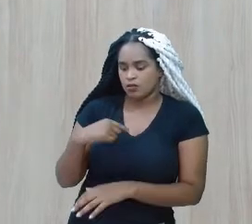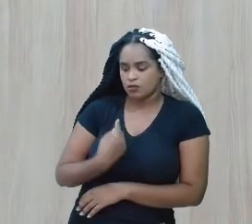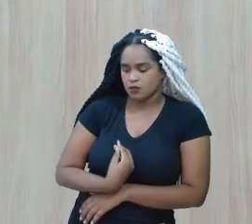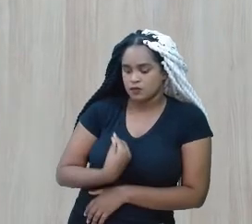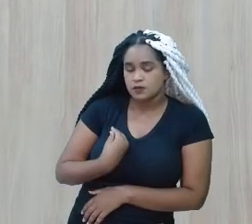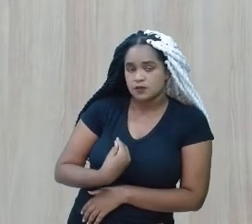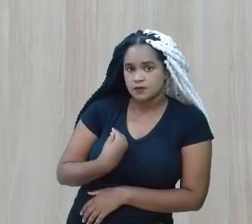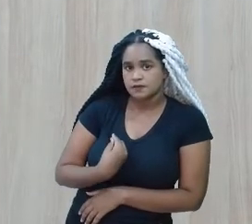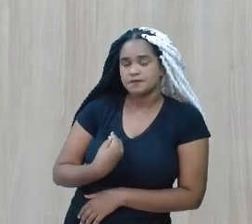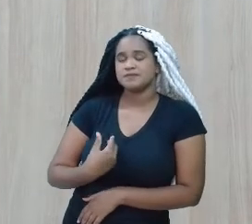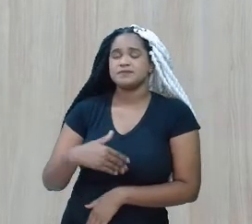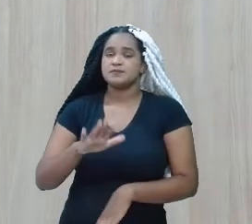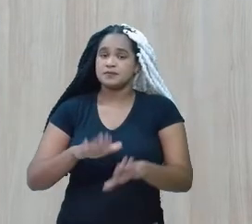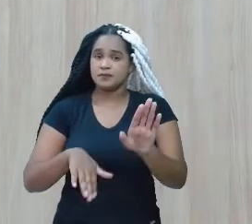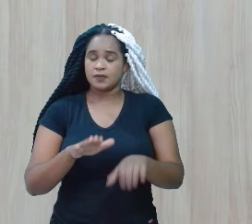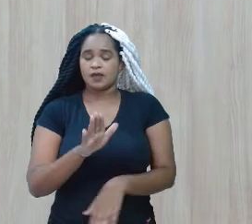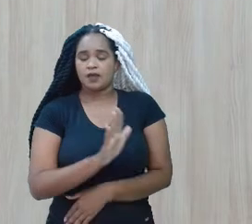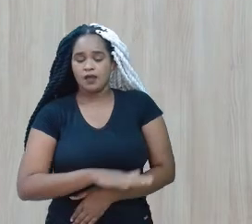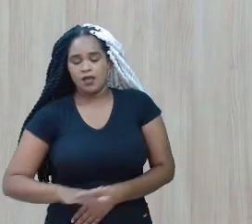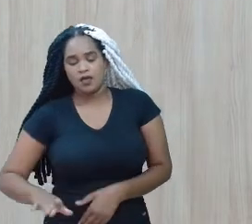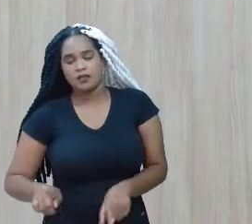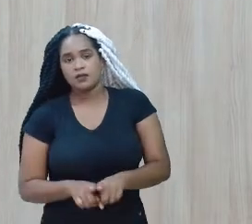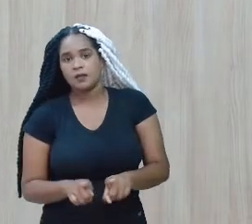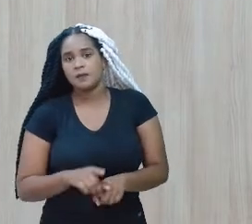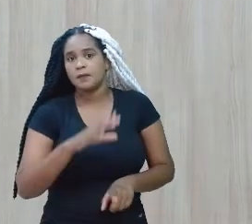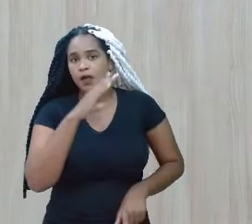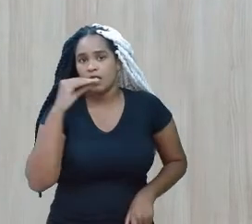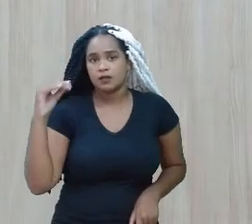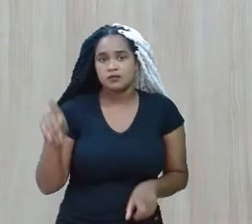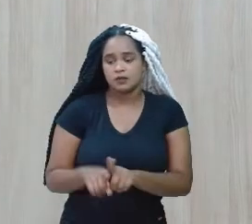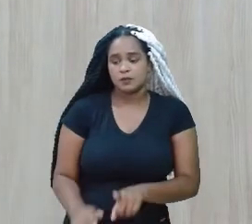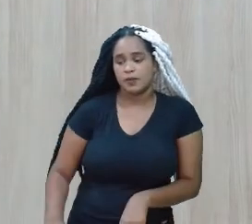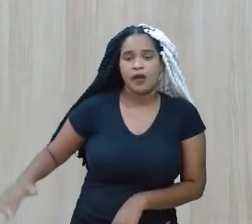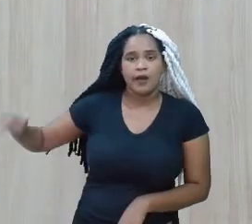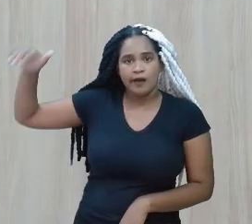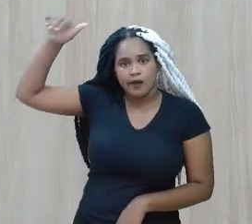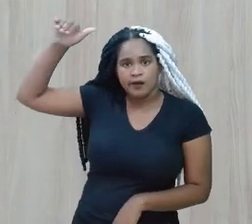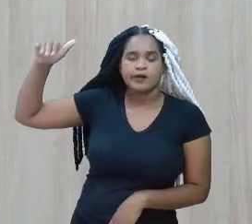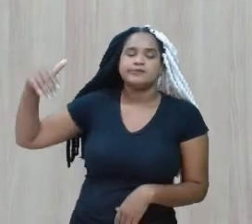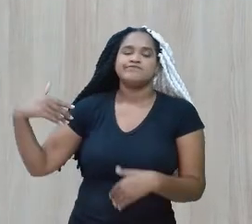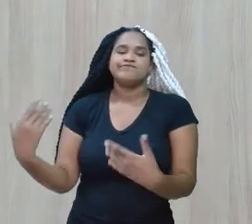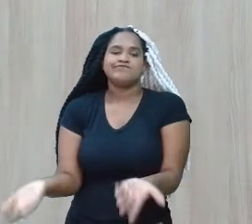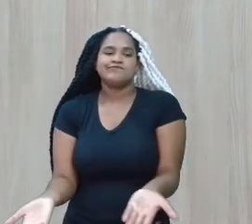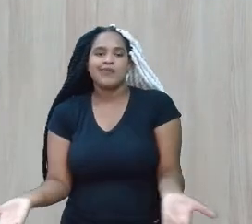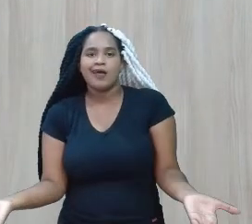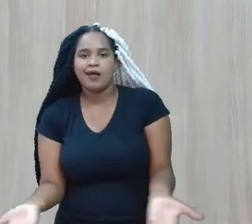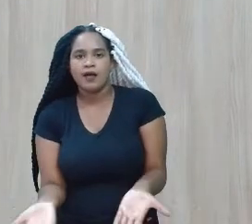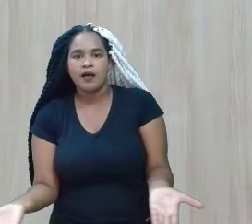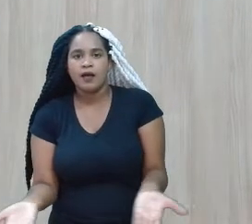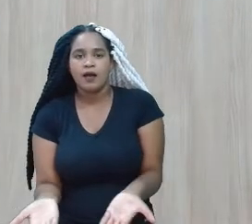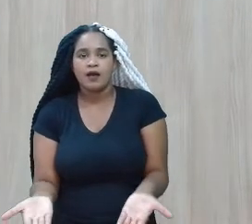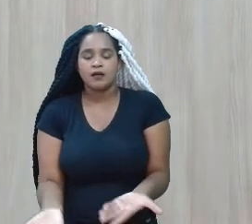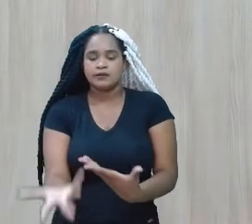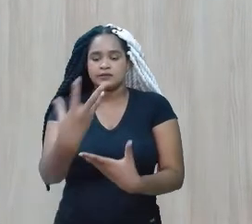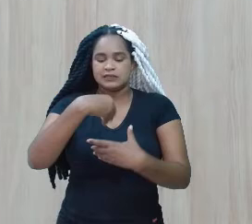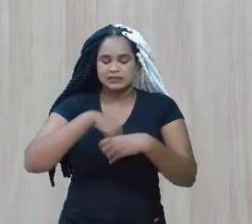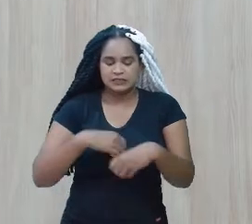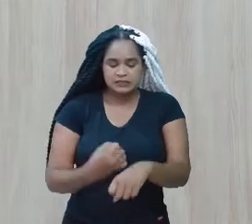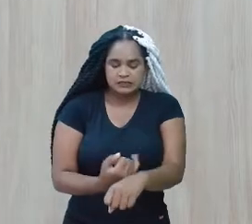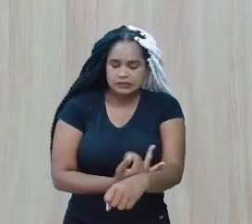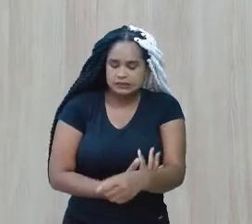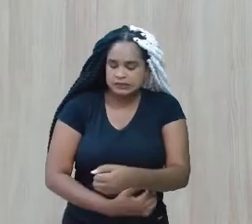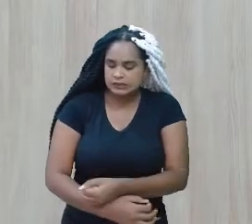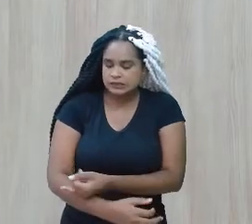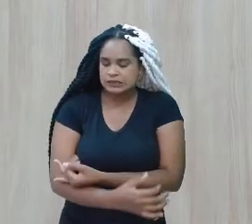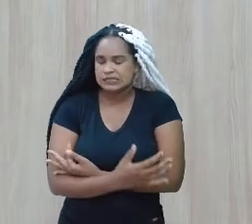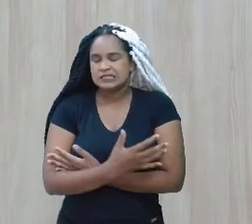muitas vezes, quantas crianças, adolescentes, adultos estão vivenciando situações emocionais. E aí